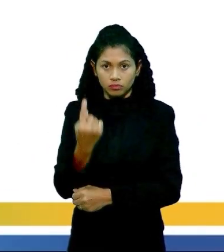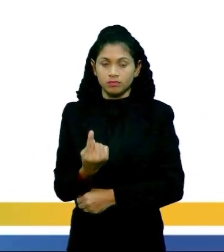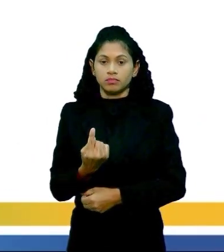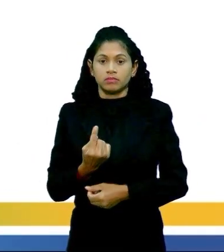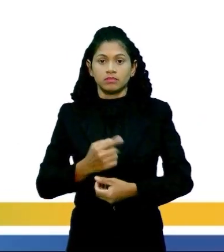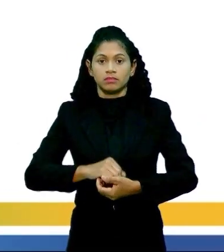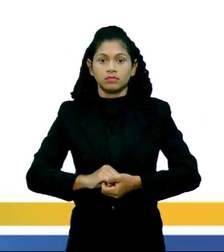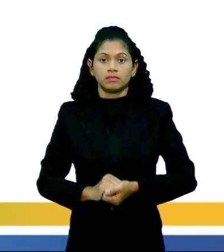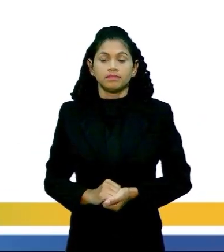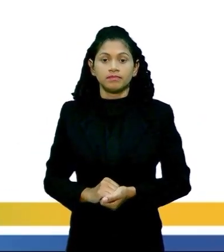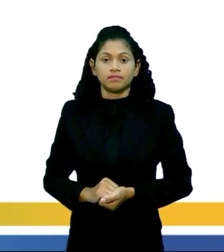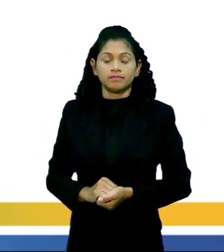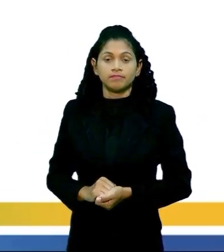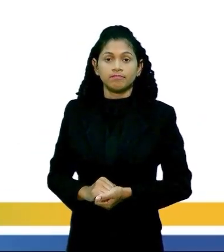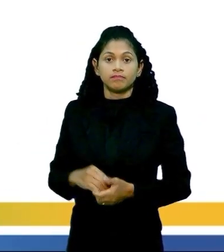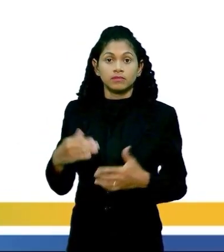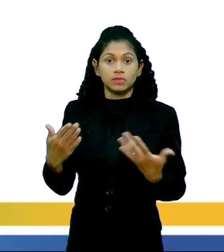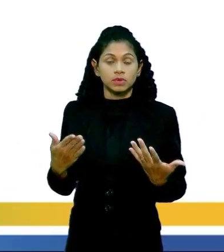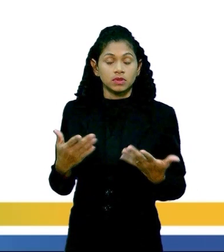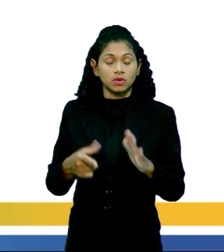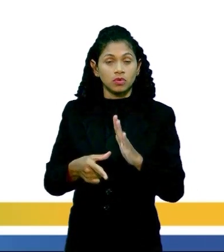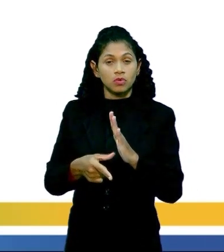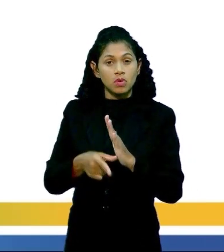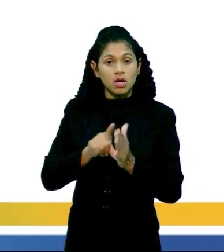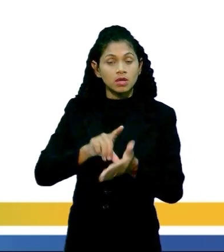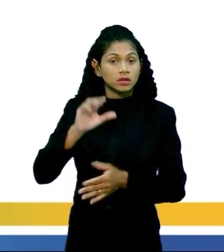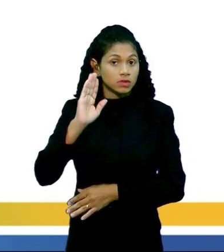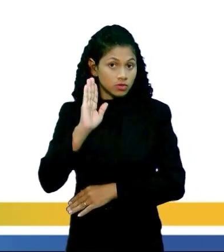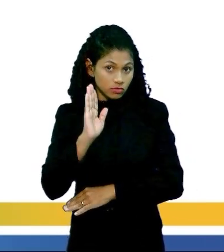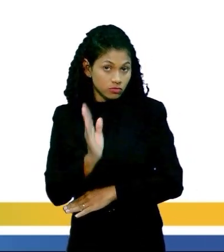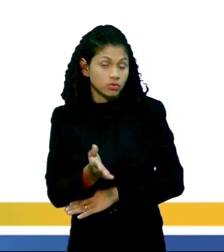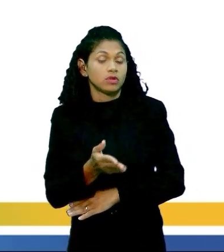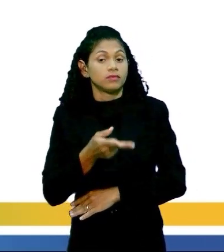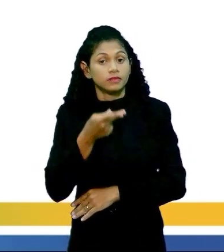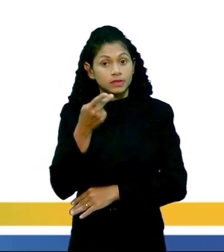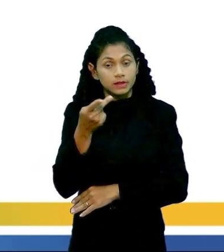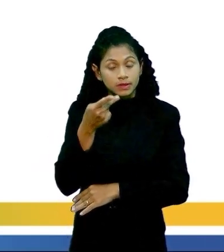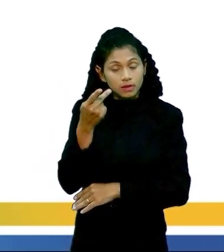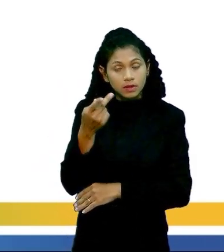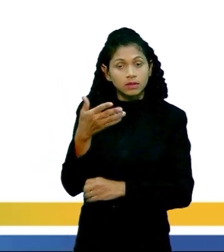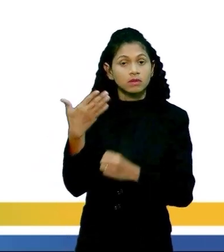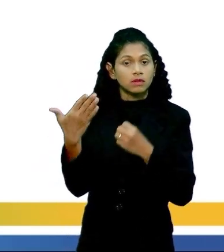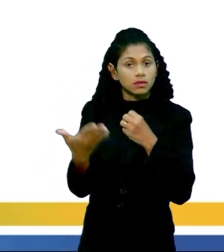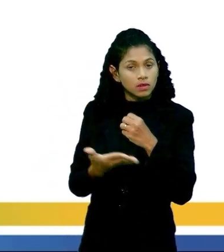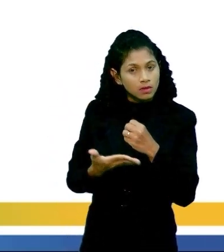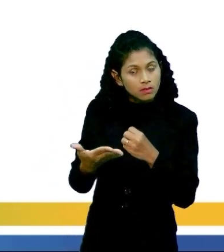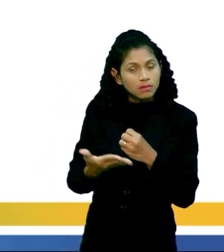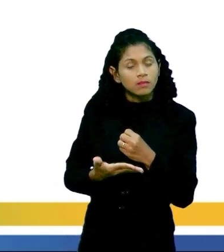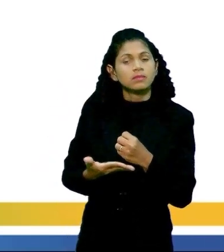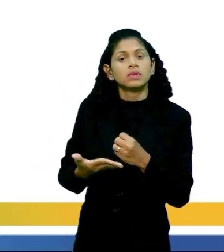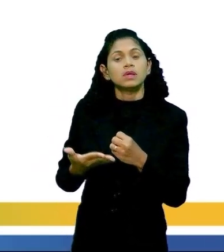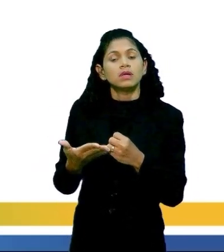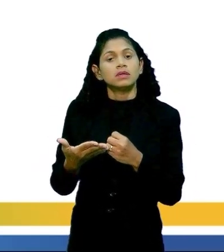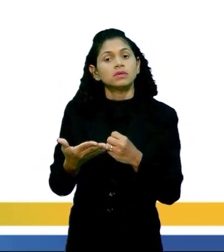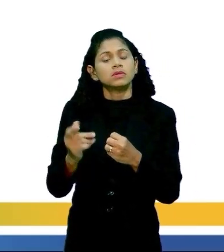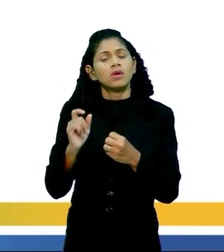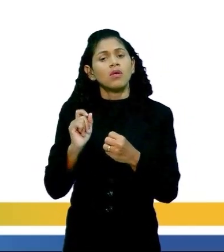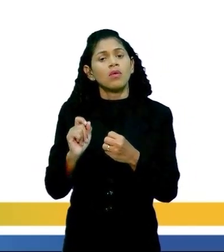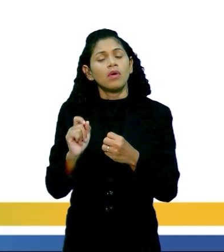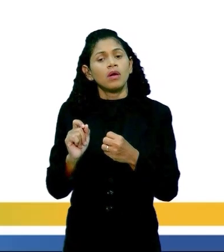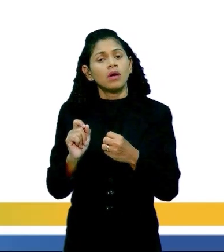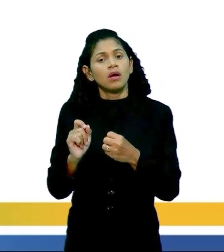mencionei anteriormente, galera, a gente parte, né, do viés aí, do pressuposto que o